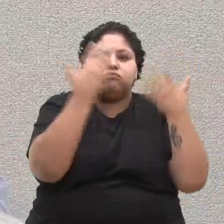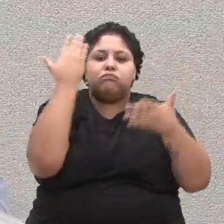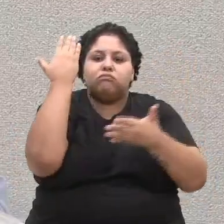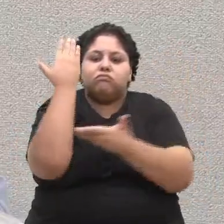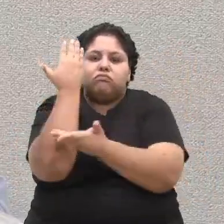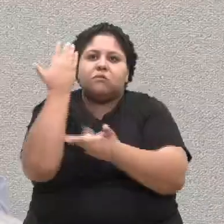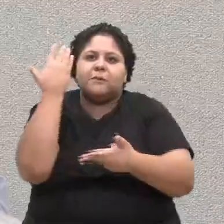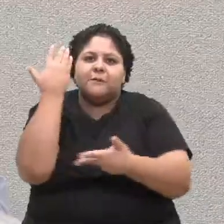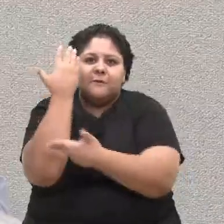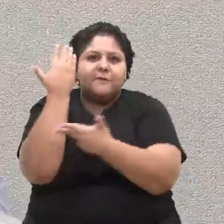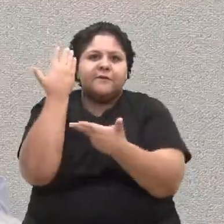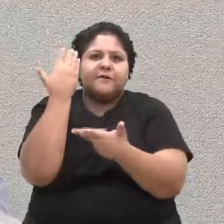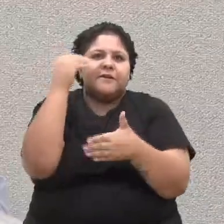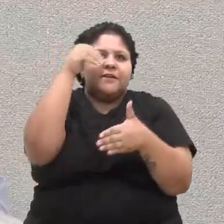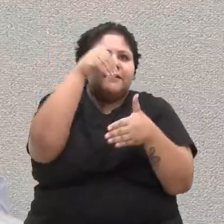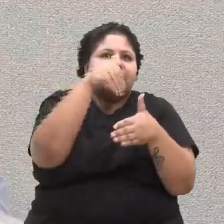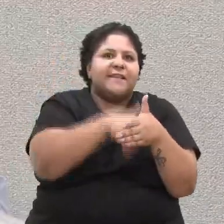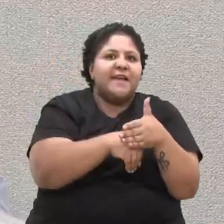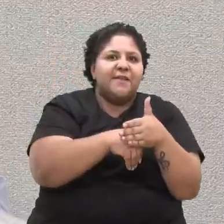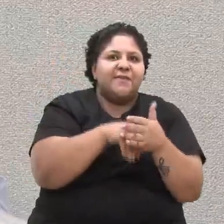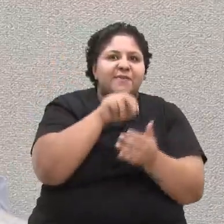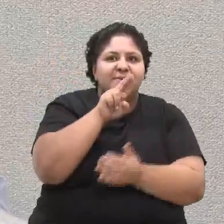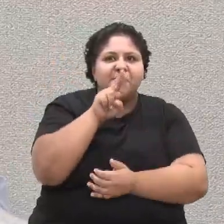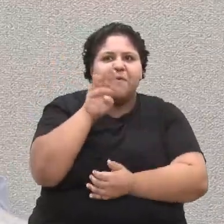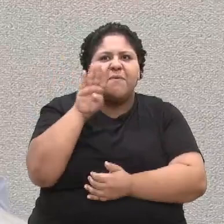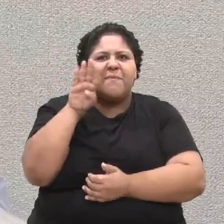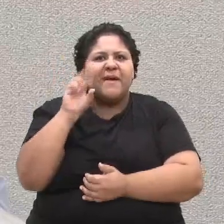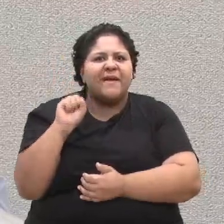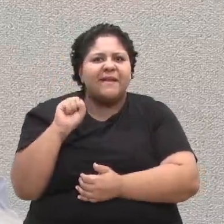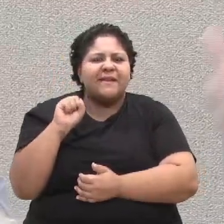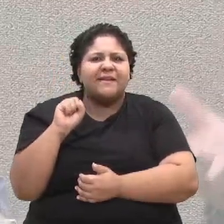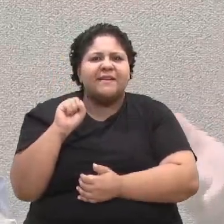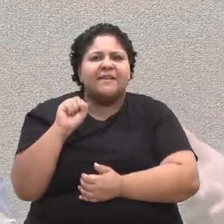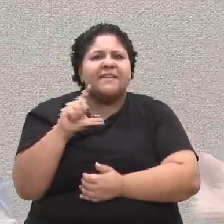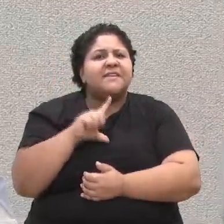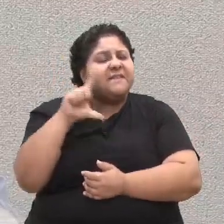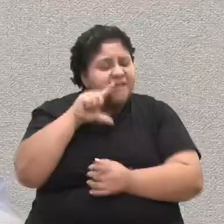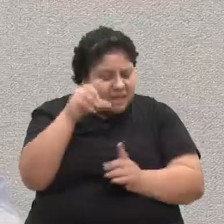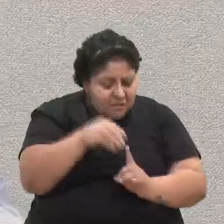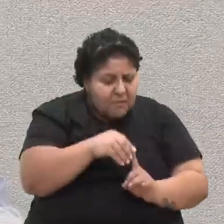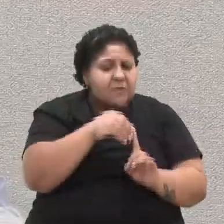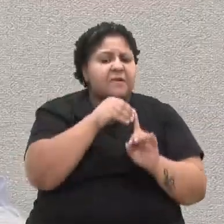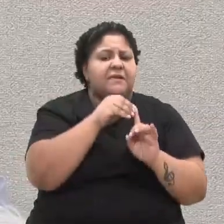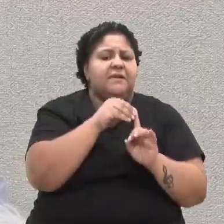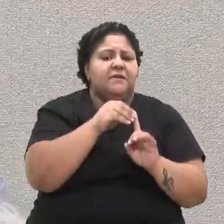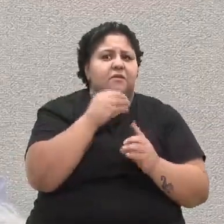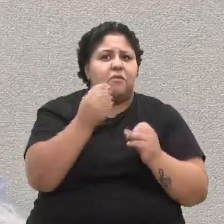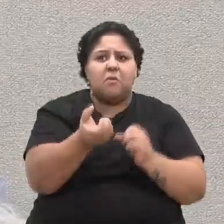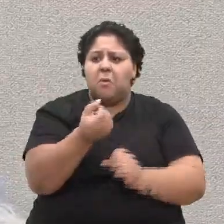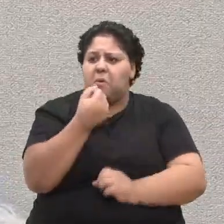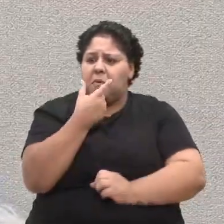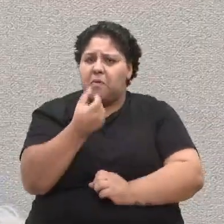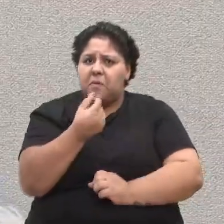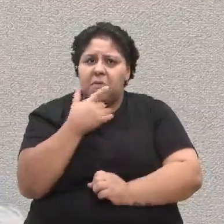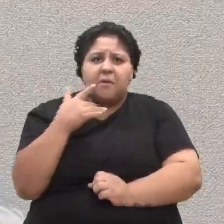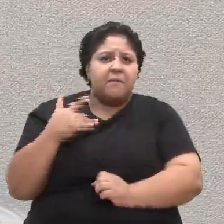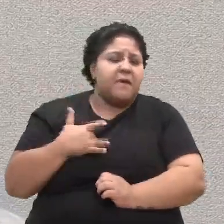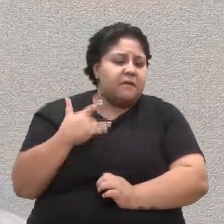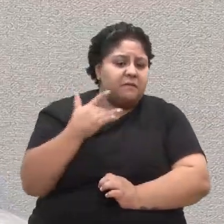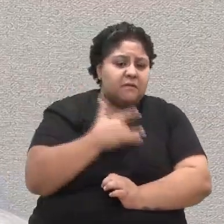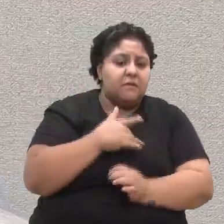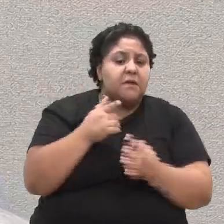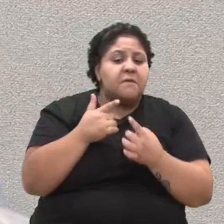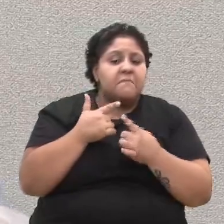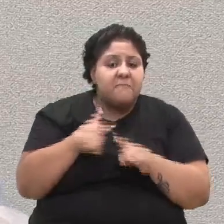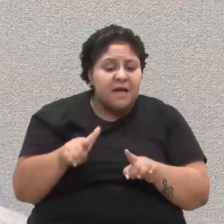Eu entendo o discurso, vereador, o senhor tem toda a razão, às vezes tem que ter prioridades, né? Prioridade com remédio, prioridade com a saúde. Mas,